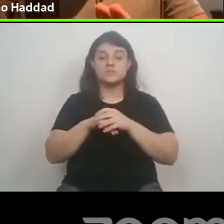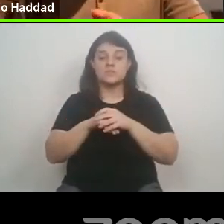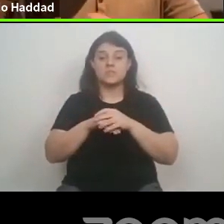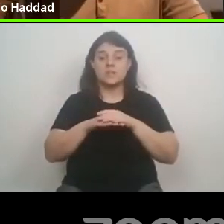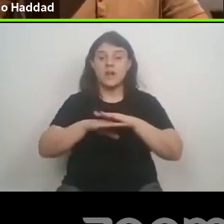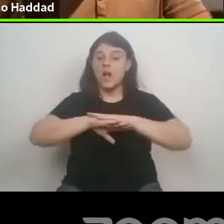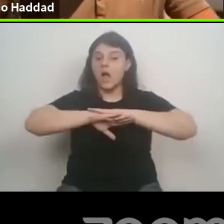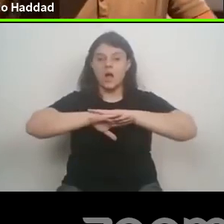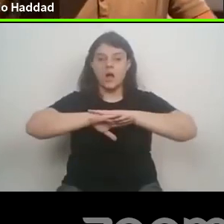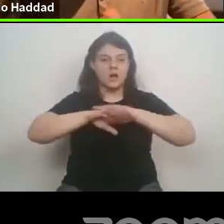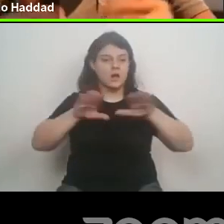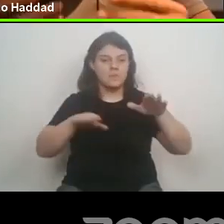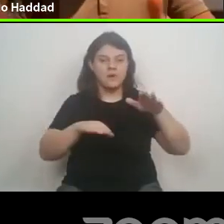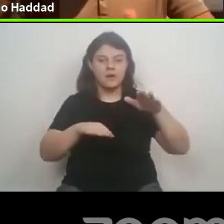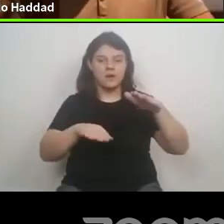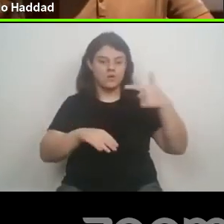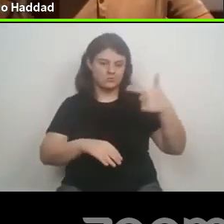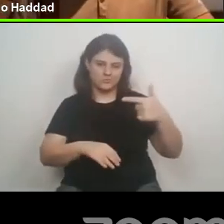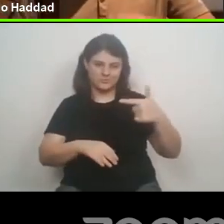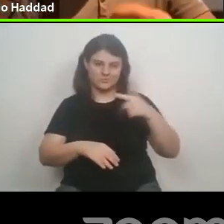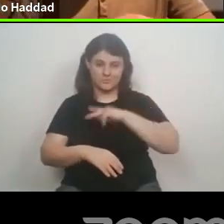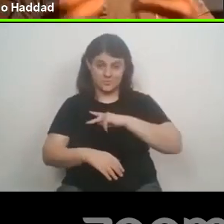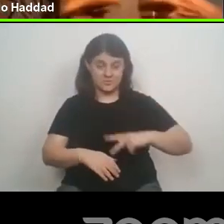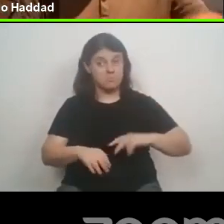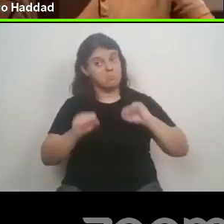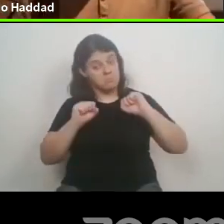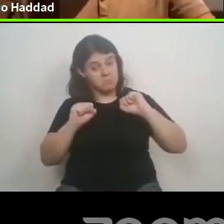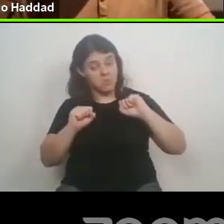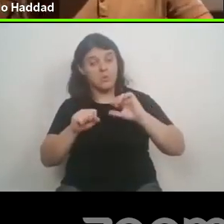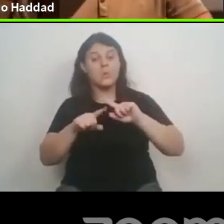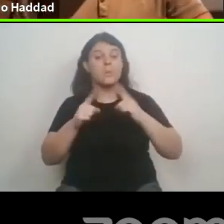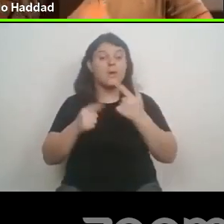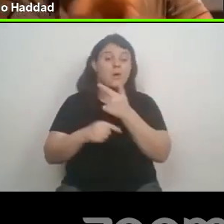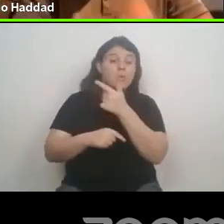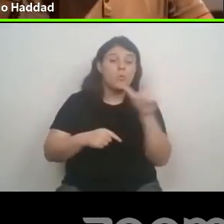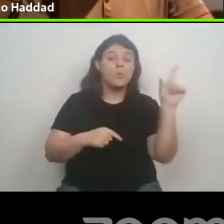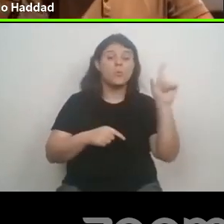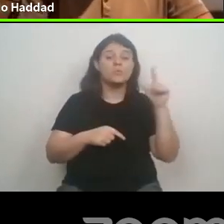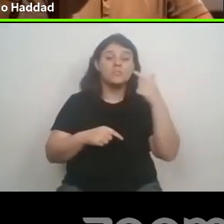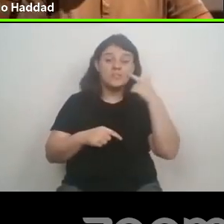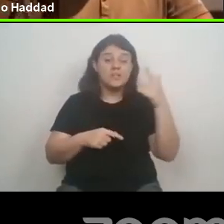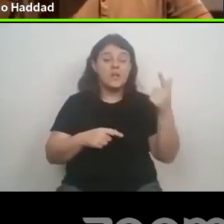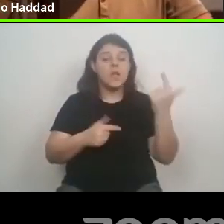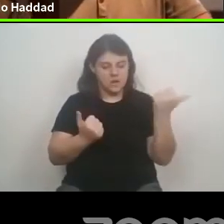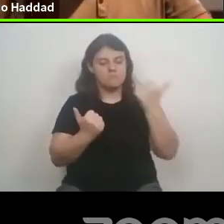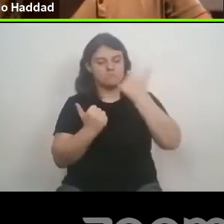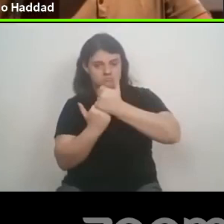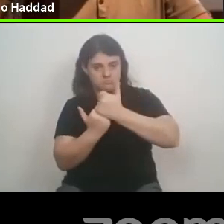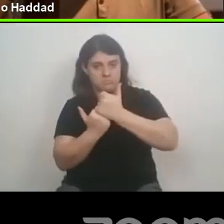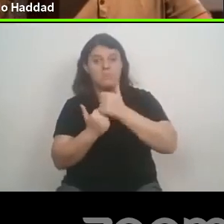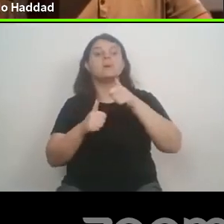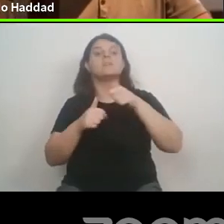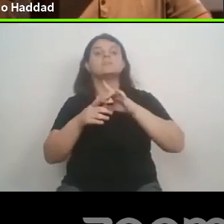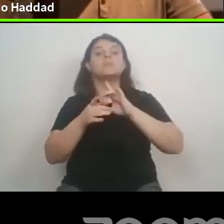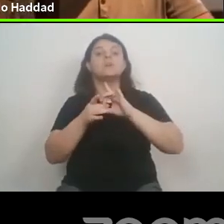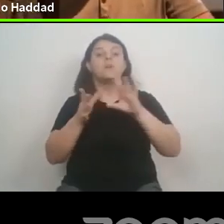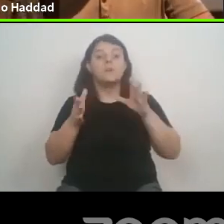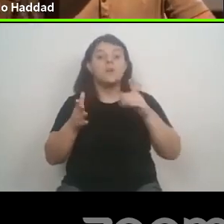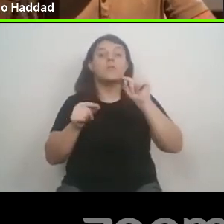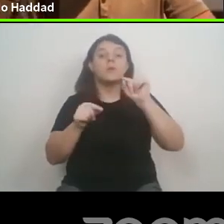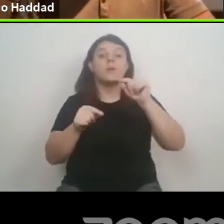acabar com a figura do vice-presidente é uma possibilidade, mas eu acho que essa outra alternativa de que ele assume para convocar